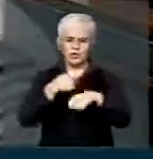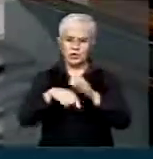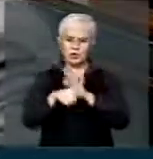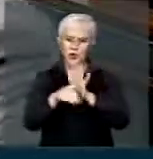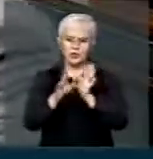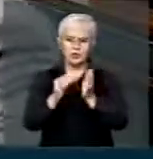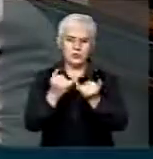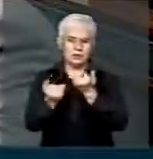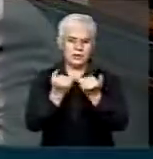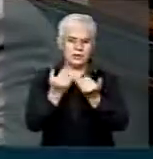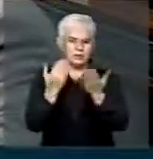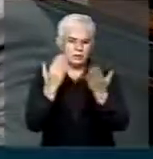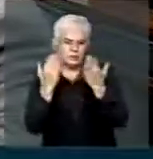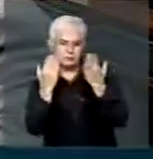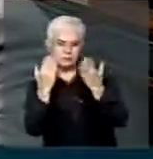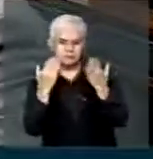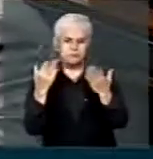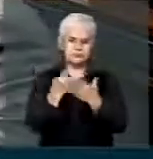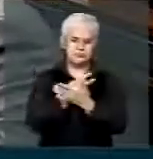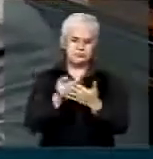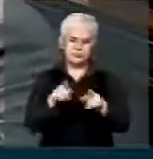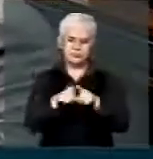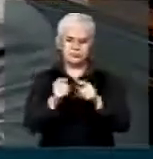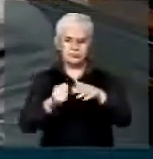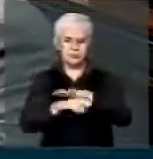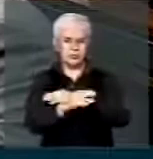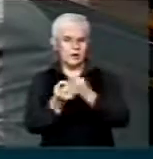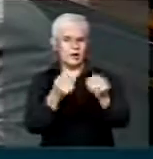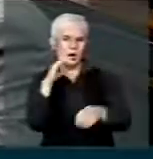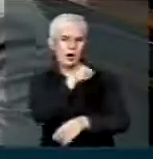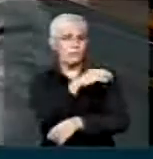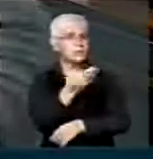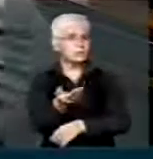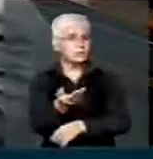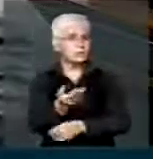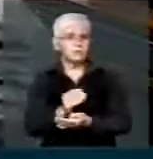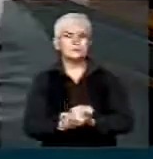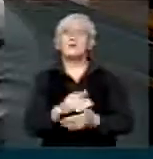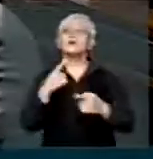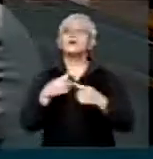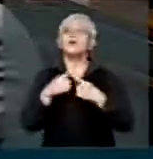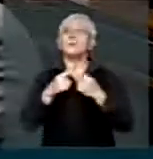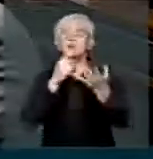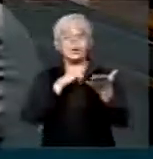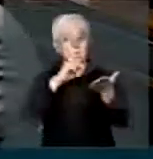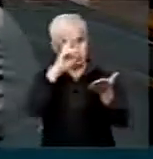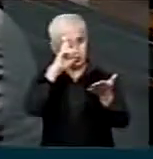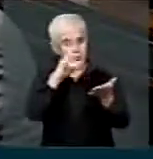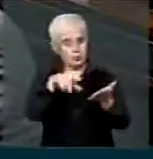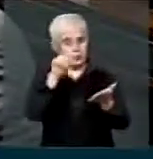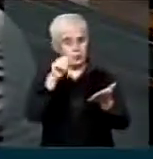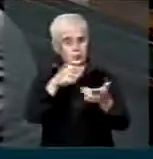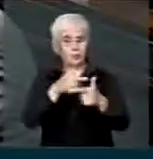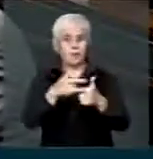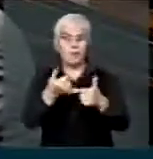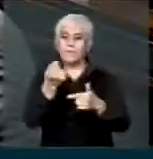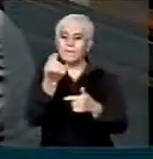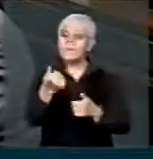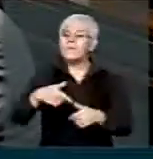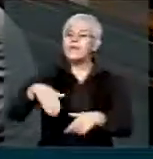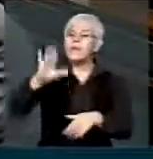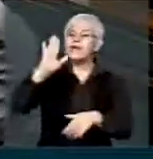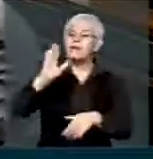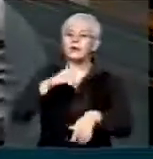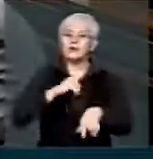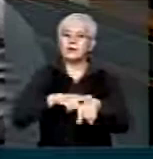e o deputado também Mendonça Filho, tão rápido assim? E por que o senhor escolheu o maior preço ao